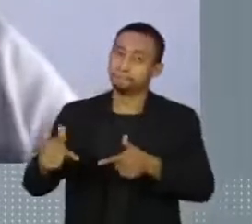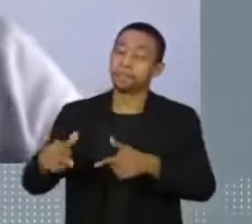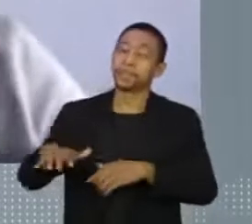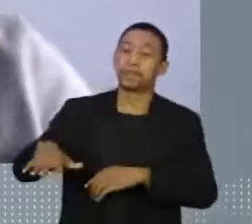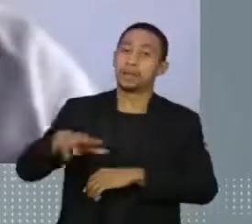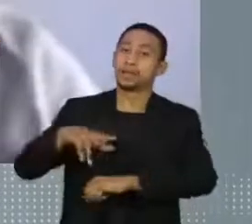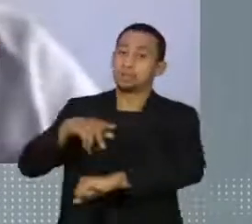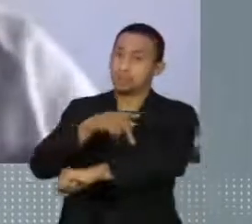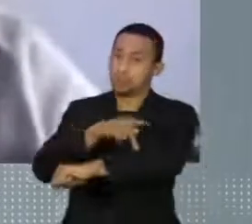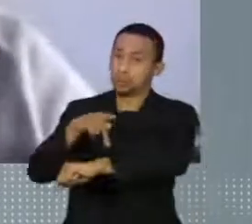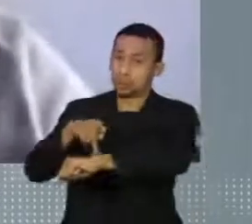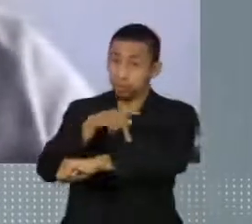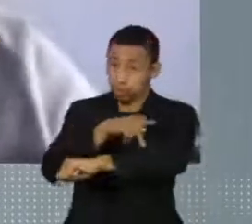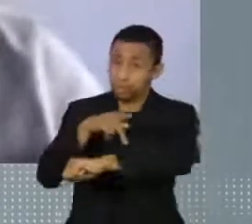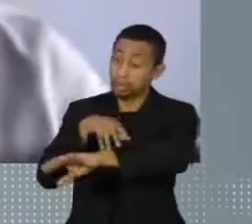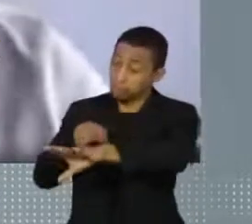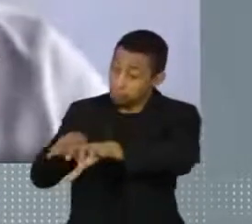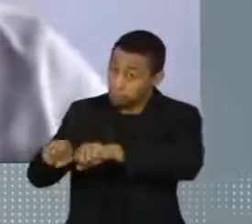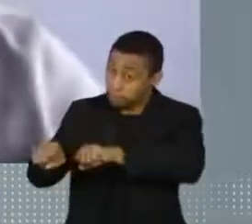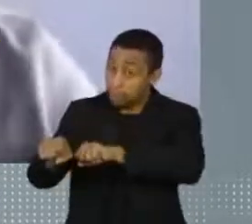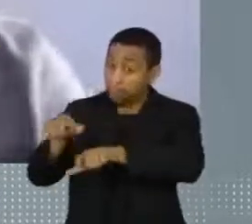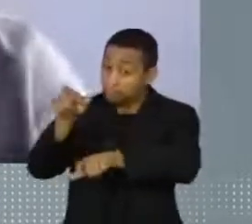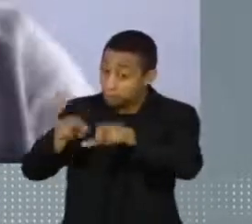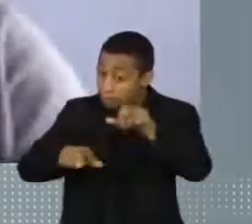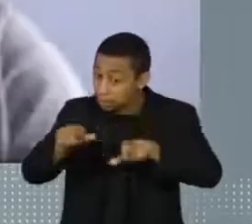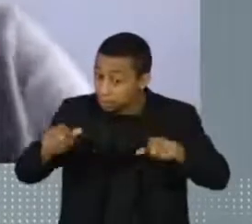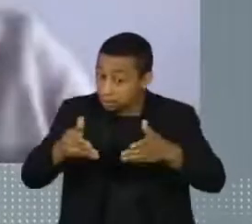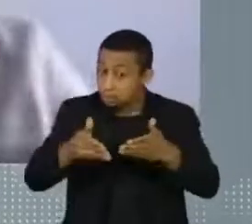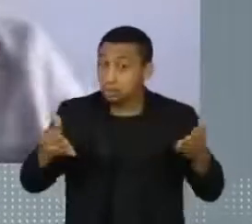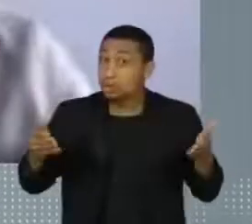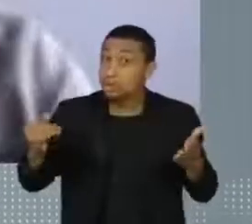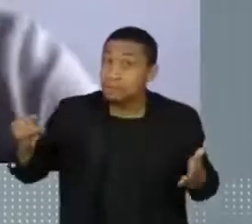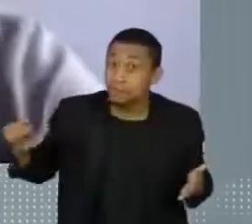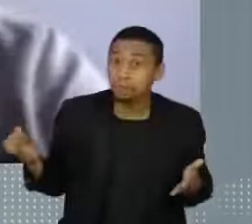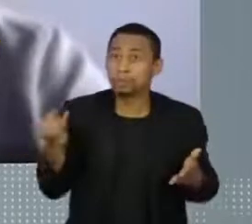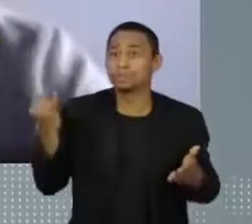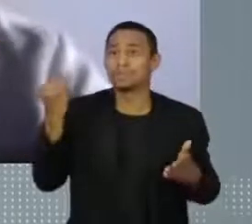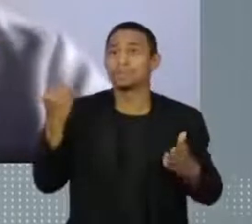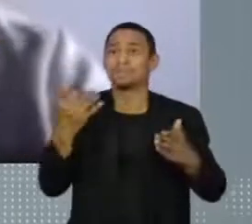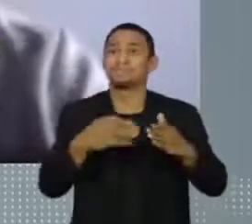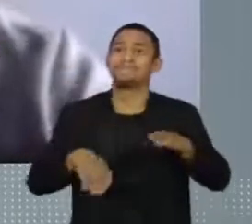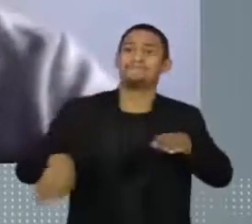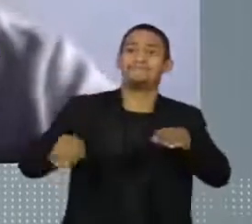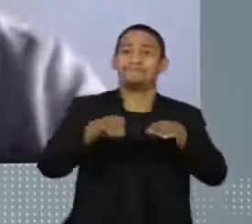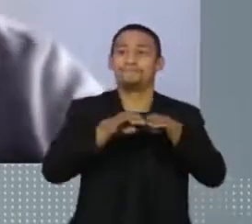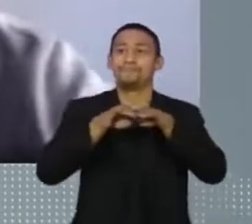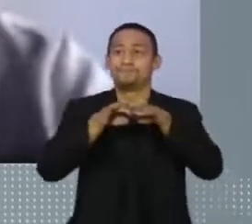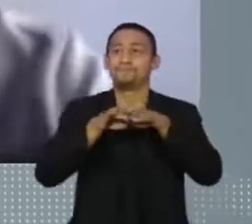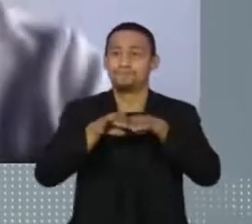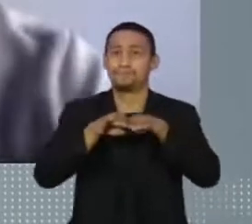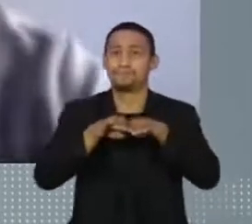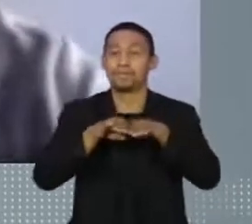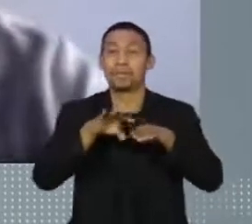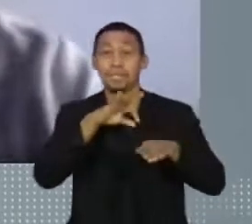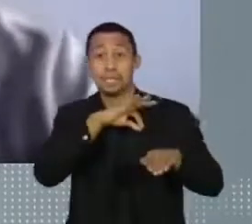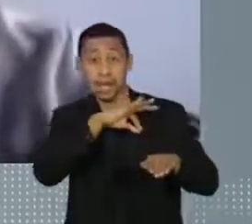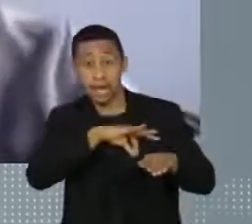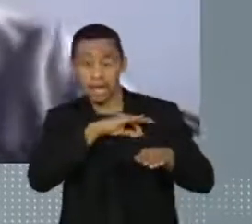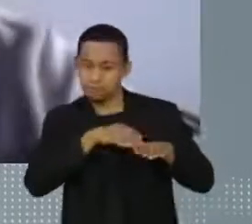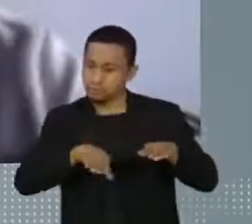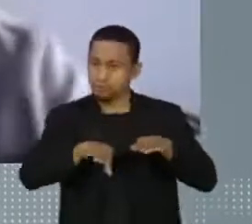pedagogia, de formação sobre a importância de ter uma igualdade de tratamento a todos os níveis, né? Dos salários,